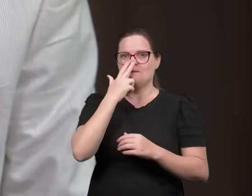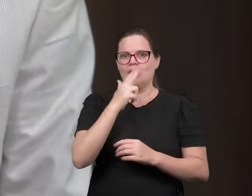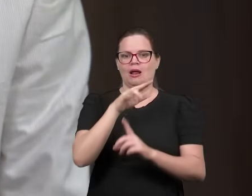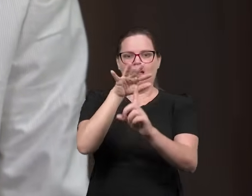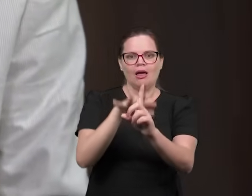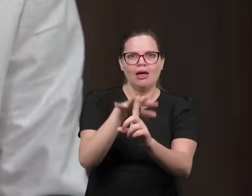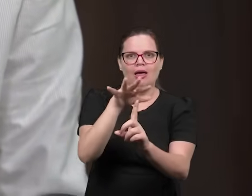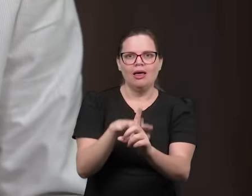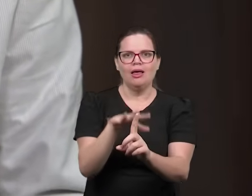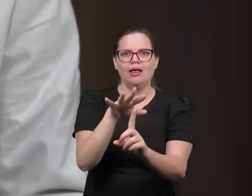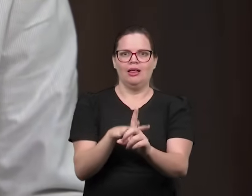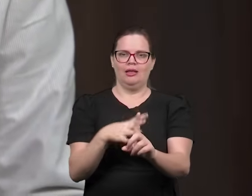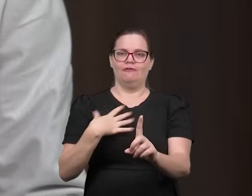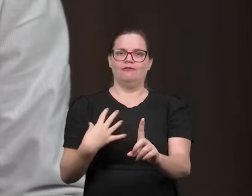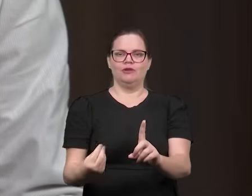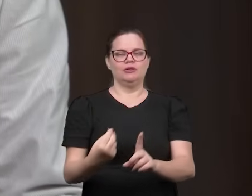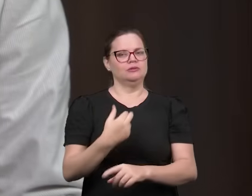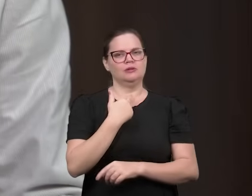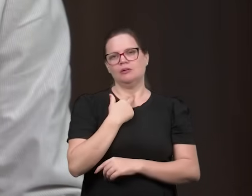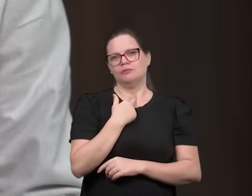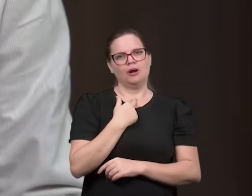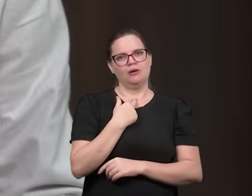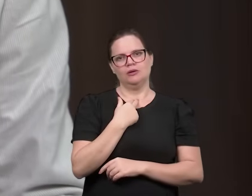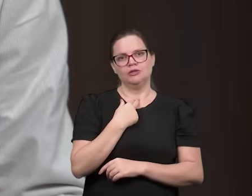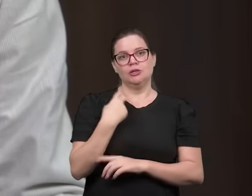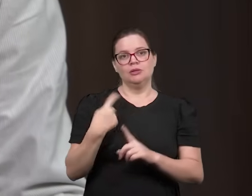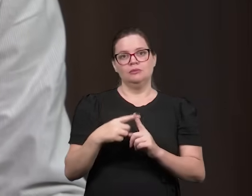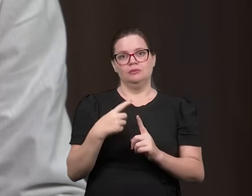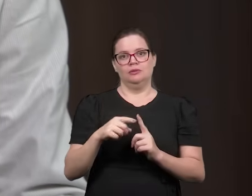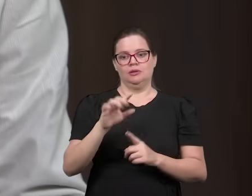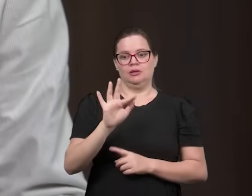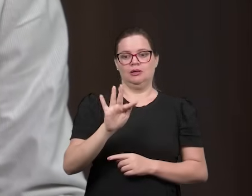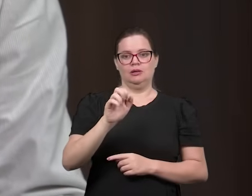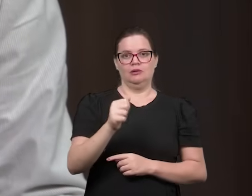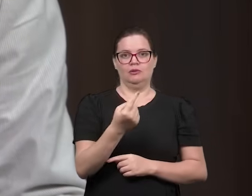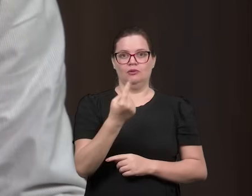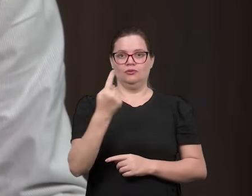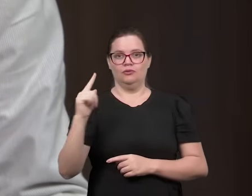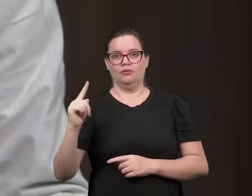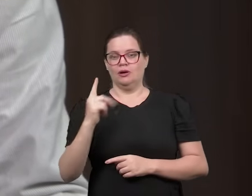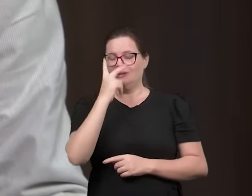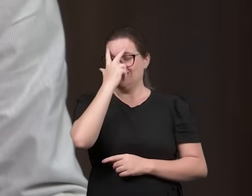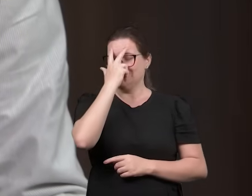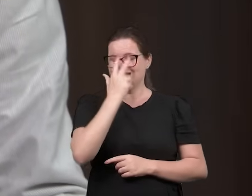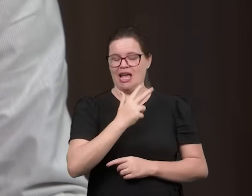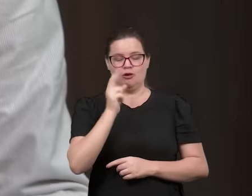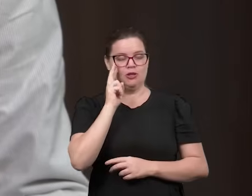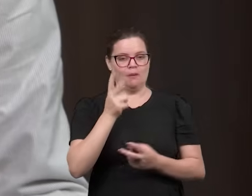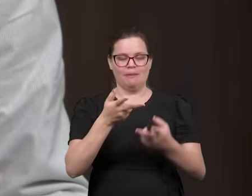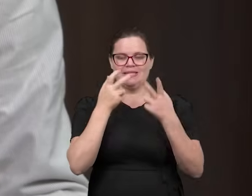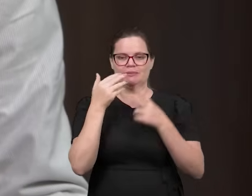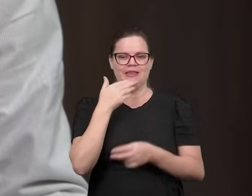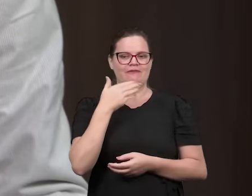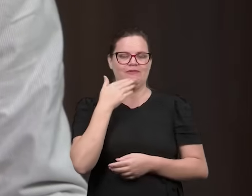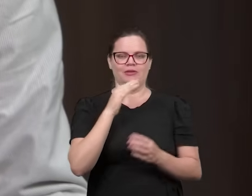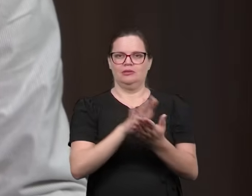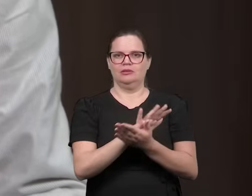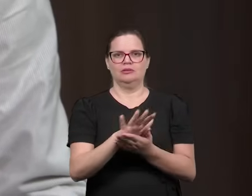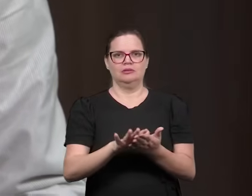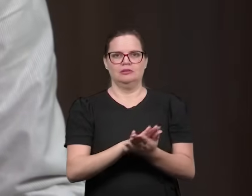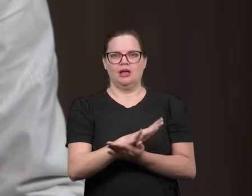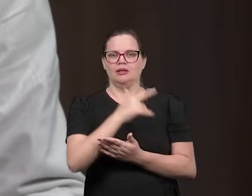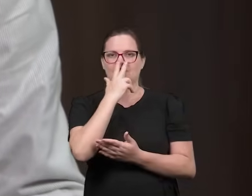Uma coisa é você idolatrar o seu filho. Porque o fã é diferente, o fã é cego. Não vê os defeitos, né? Não vê defeitos, o fã vê o